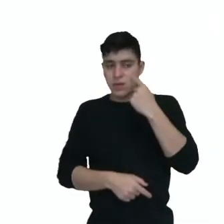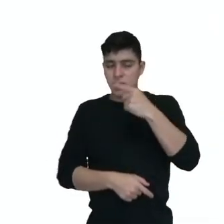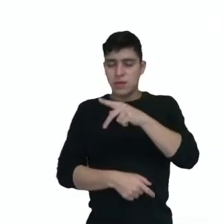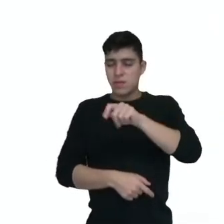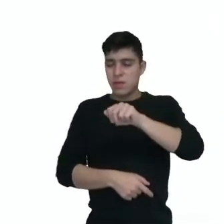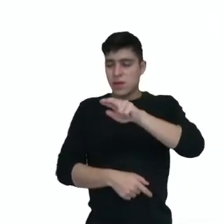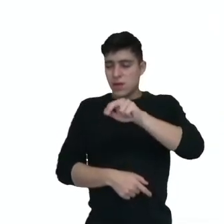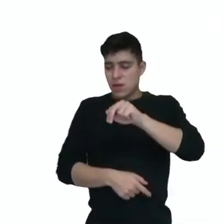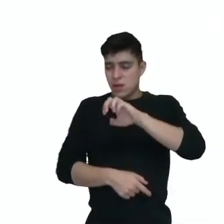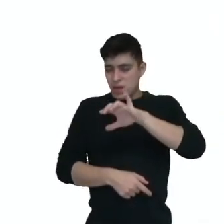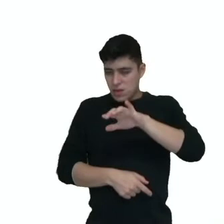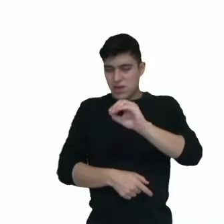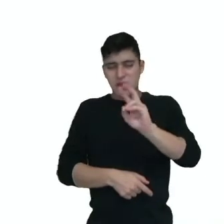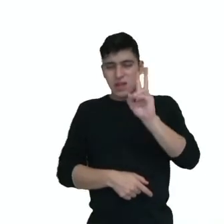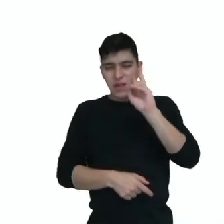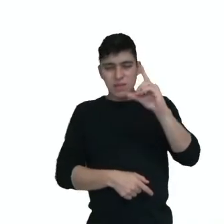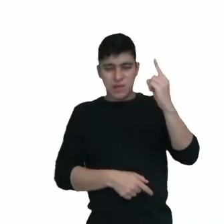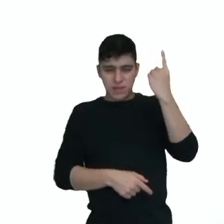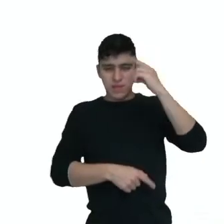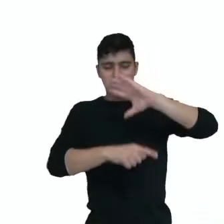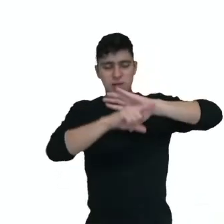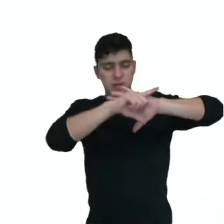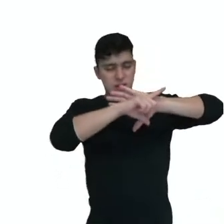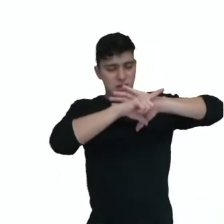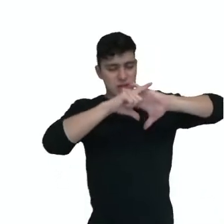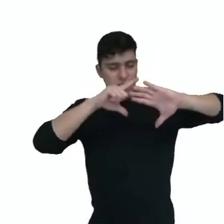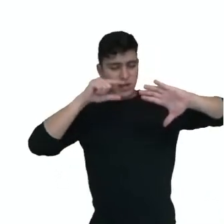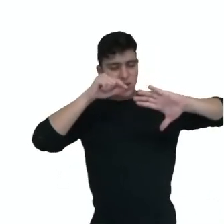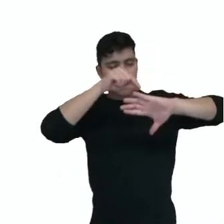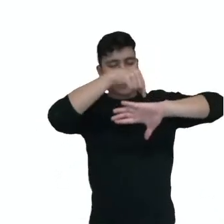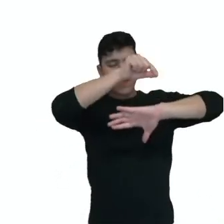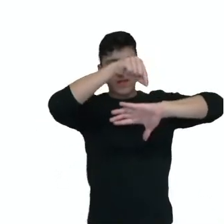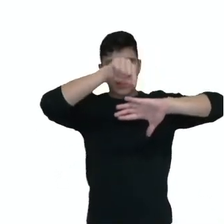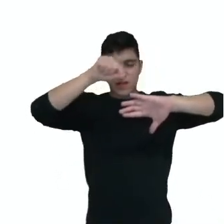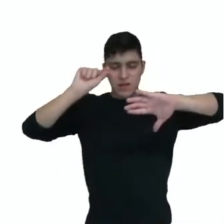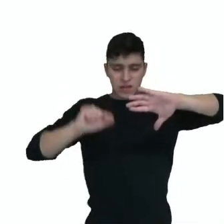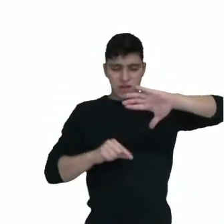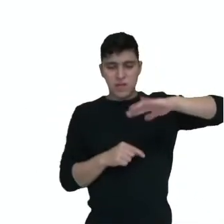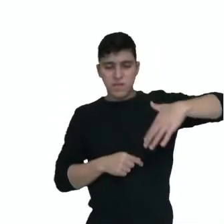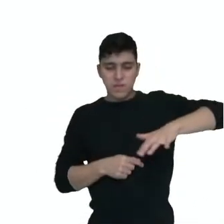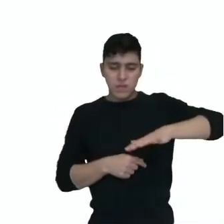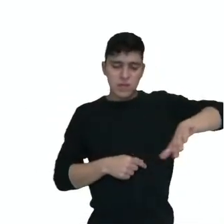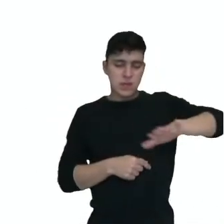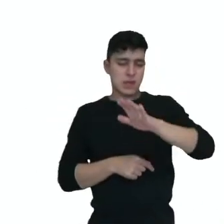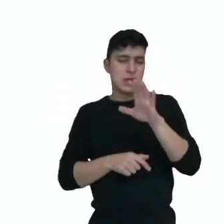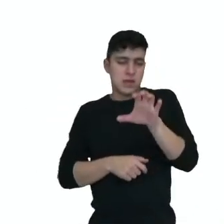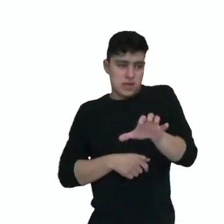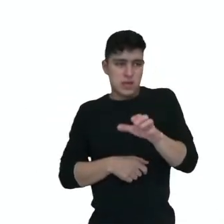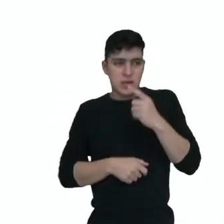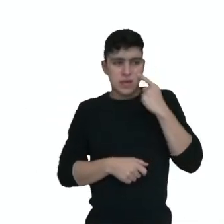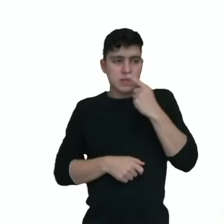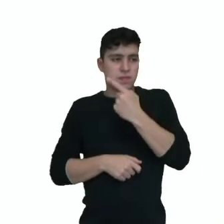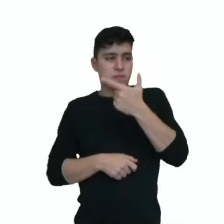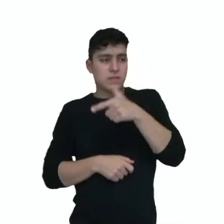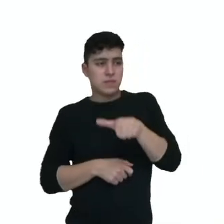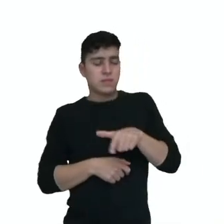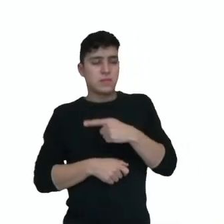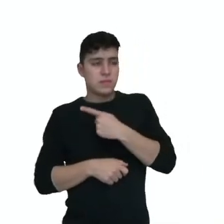a gente utilizou para ver as organelas celulares, né? Então nós temos aqui, além do vorticella, né, que